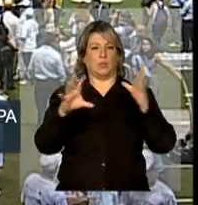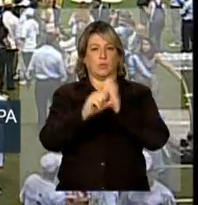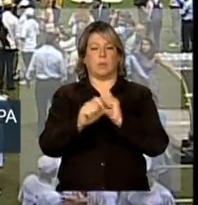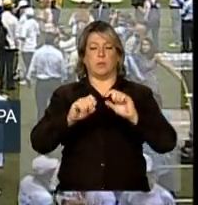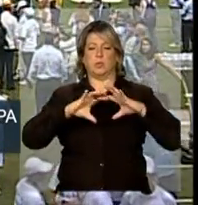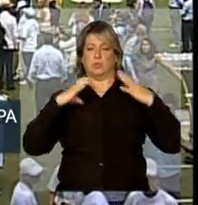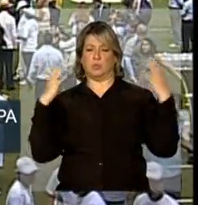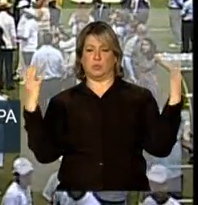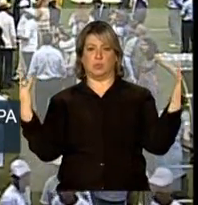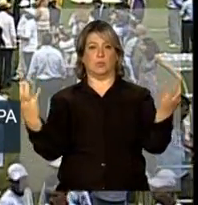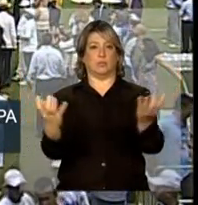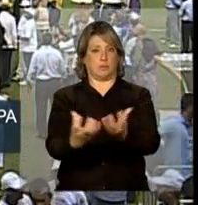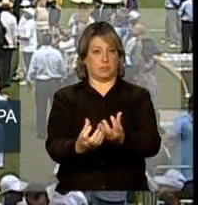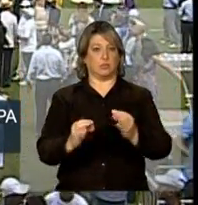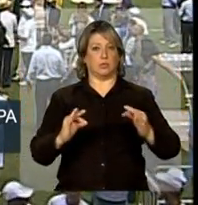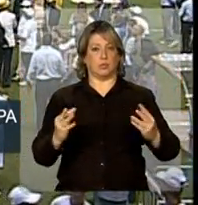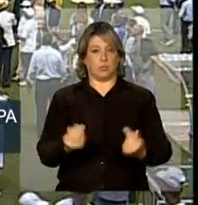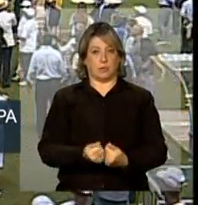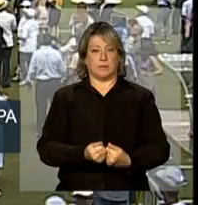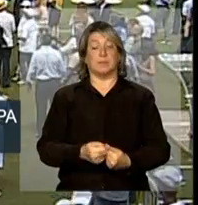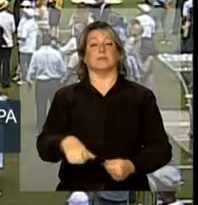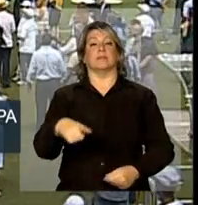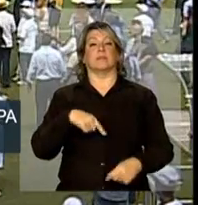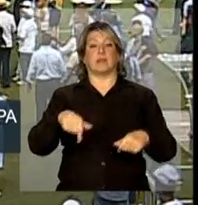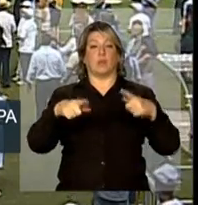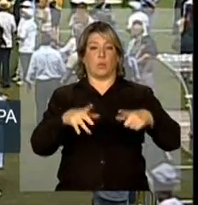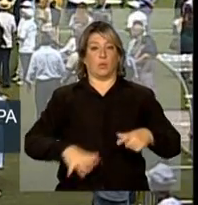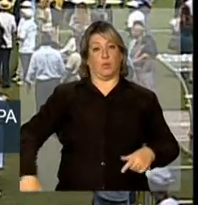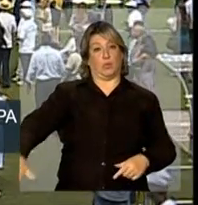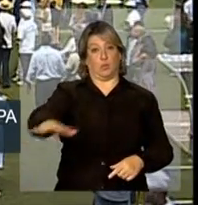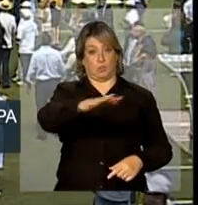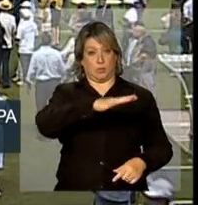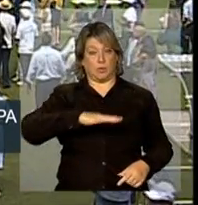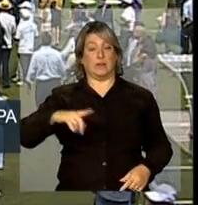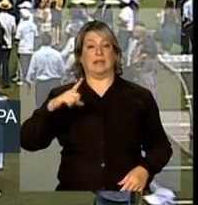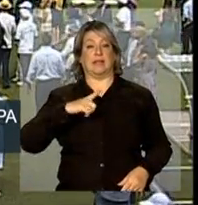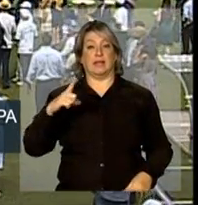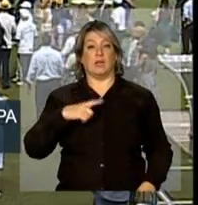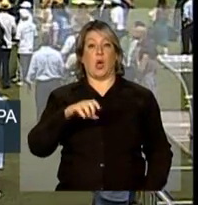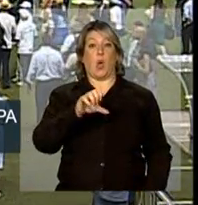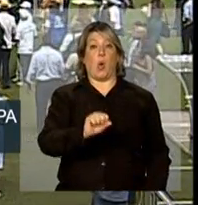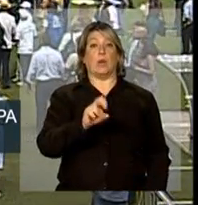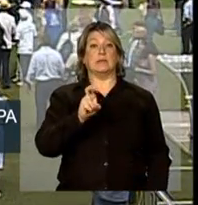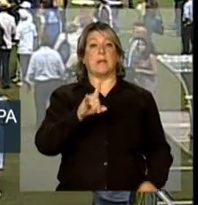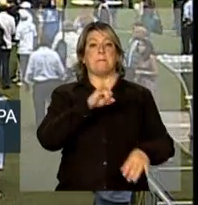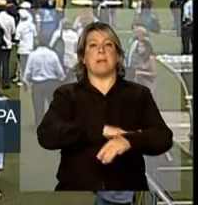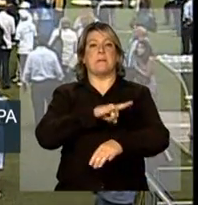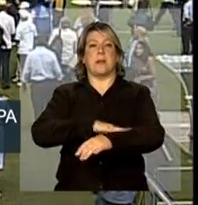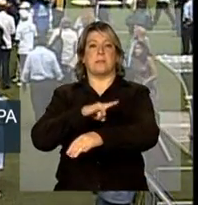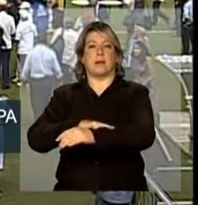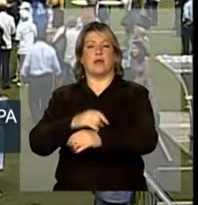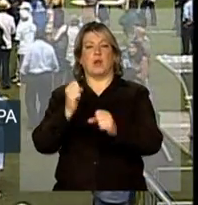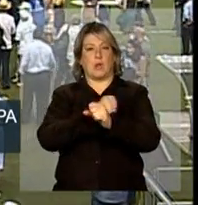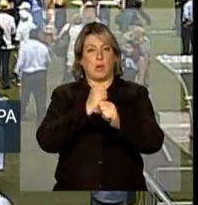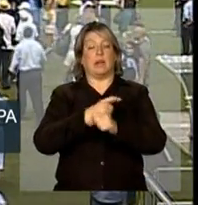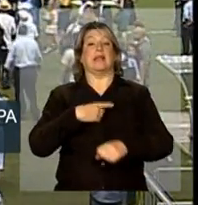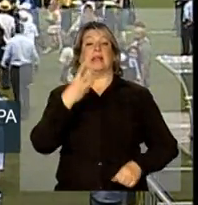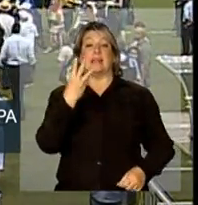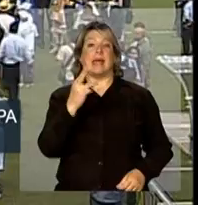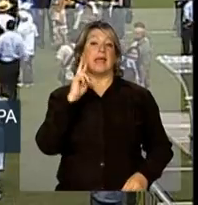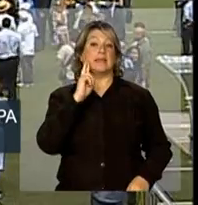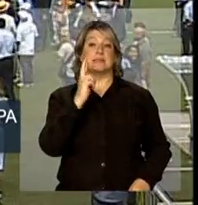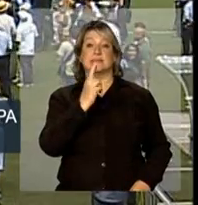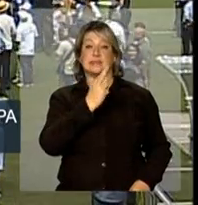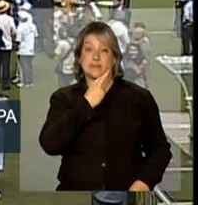toda a arena. Nesse espaço há 85 banheiros, 3